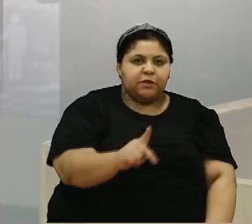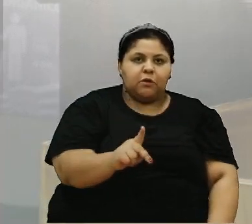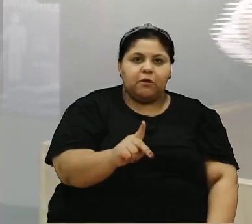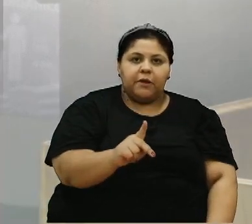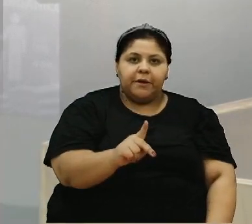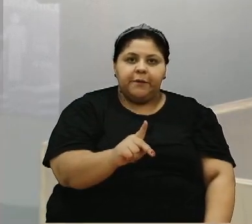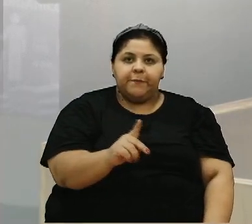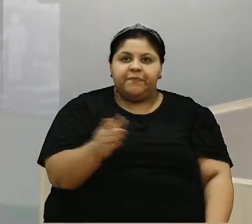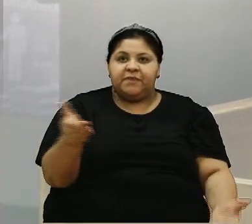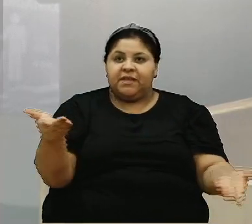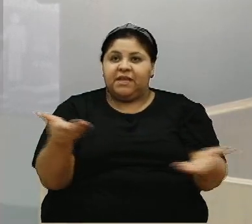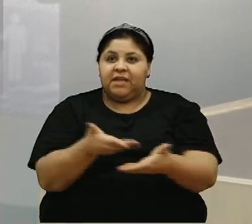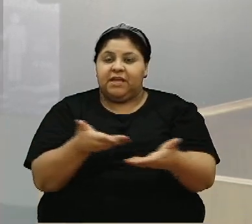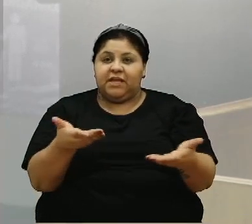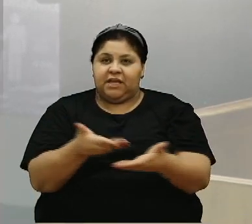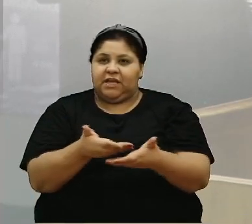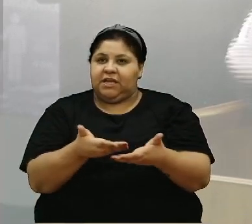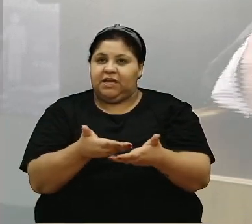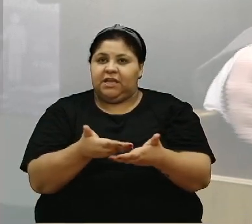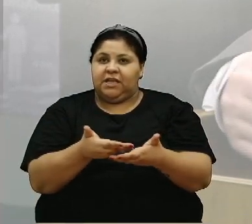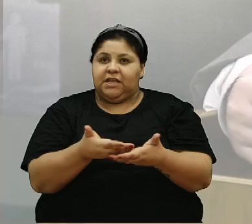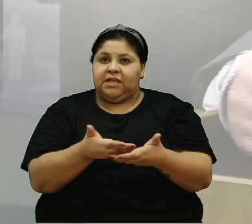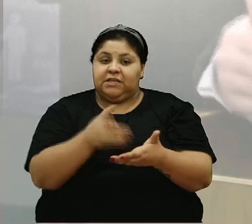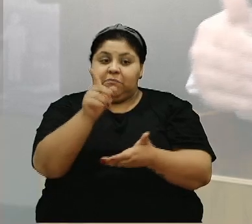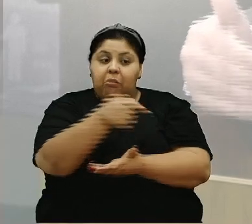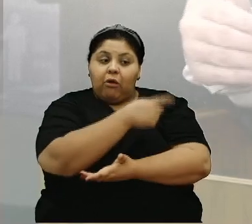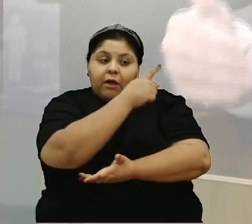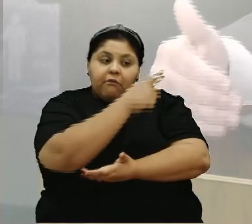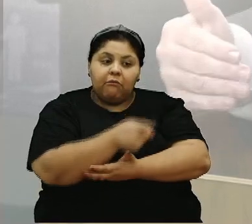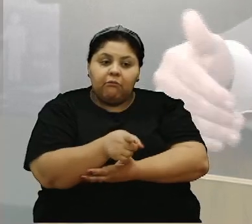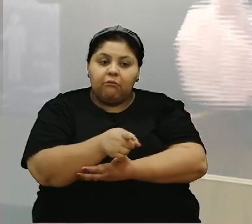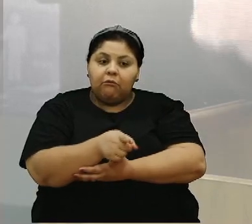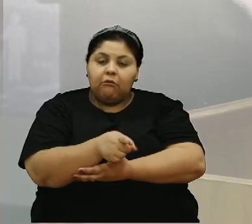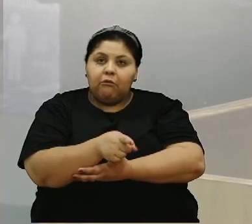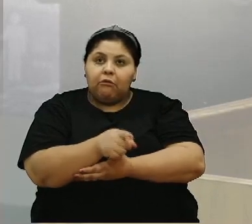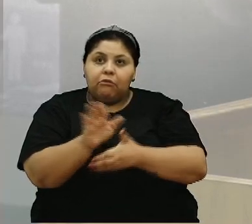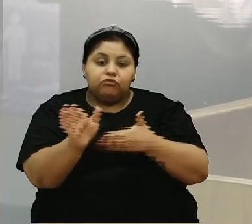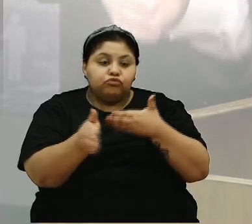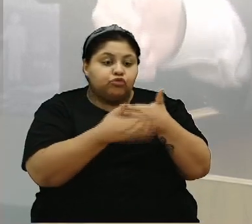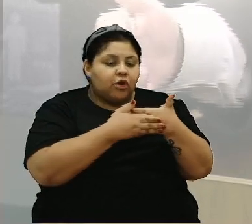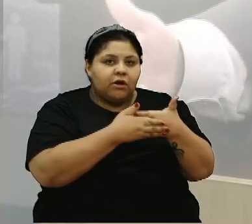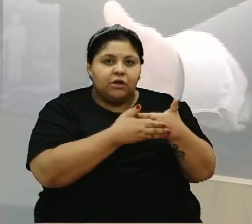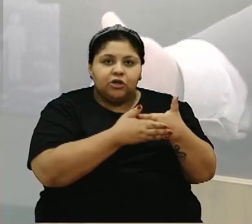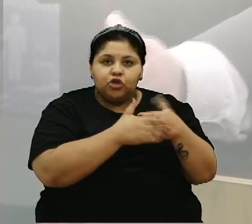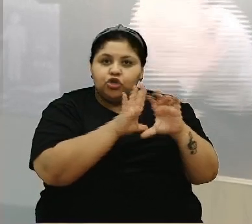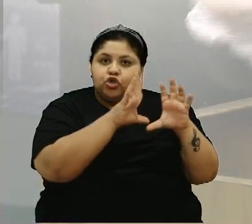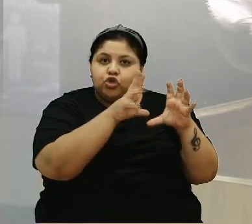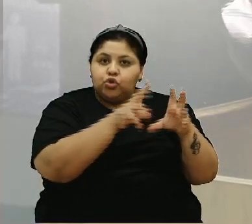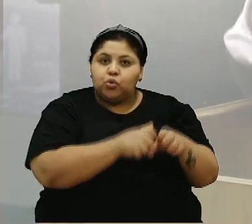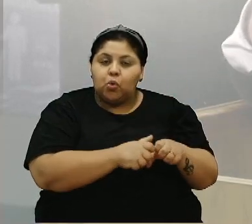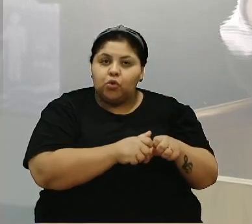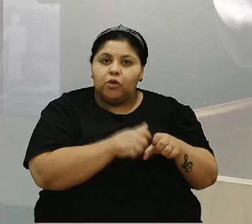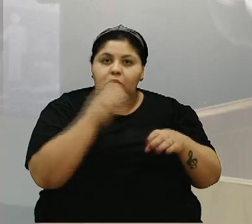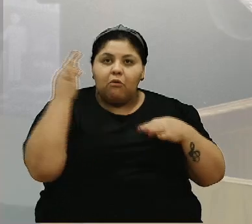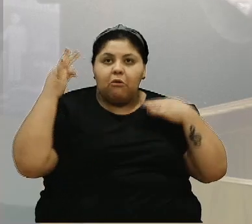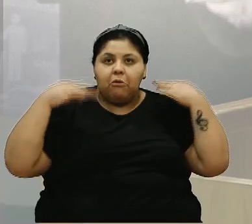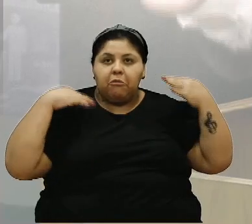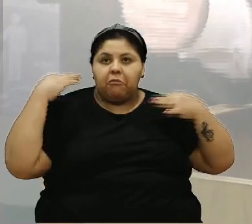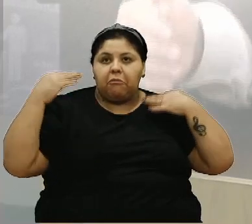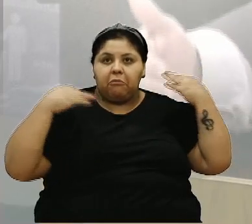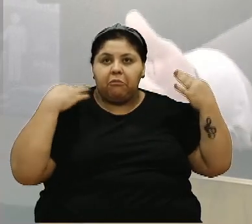esse gap, esse hiato, esse bloqueio, tranca todo o passeio turístico, todo